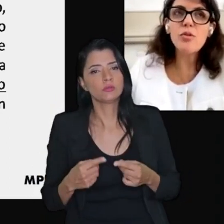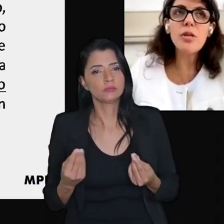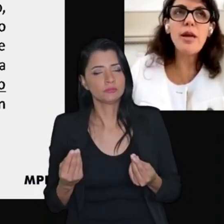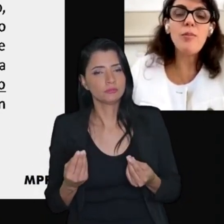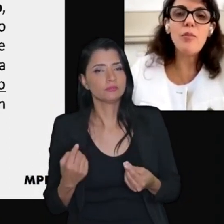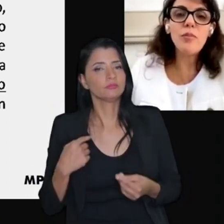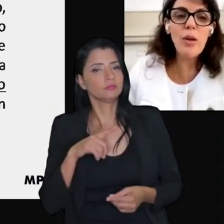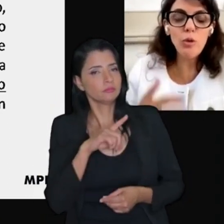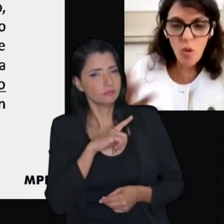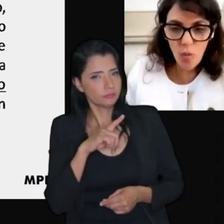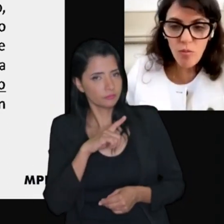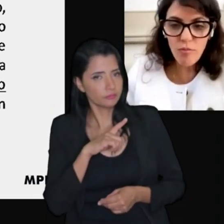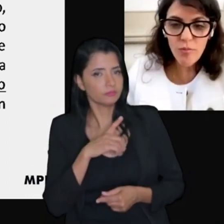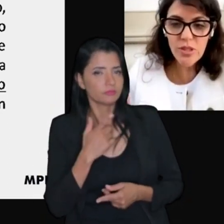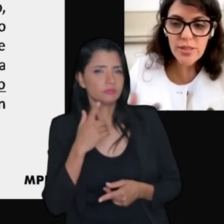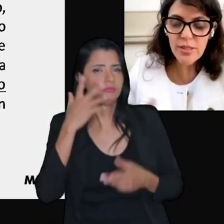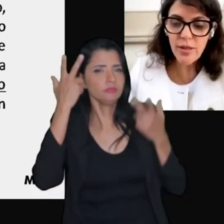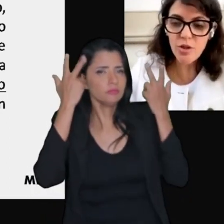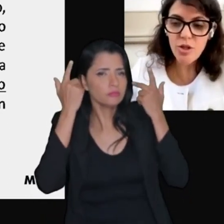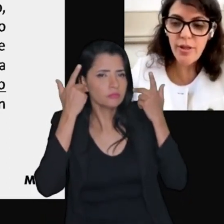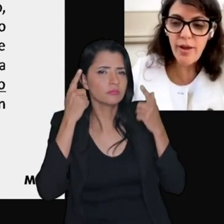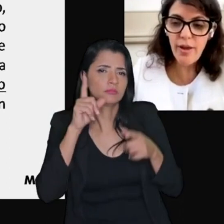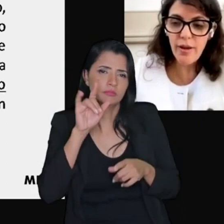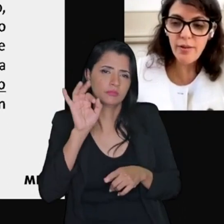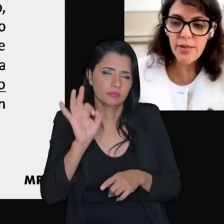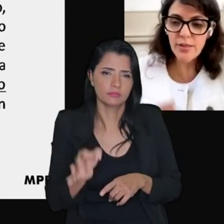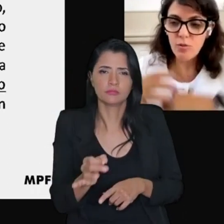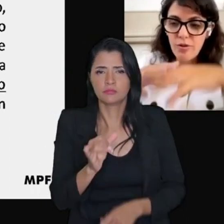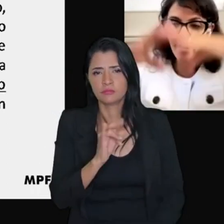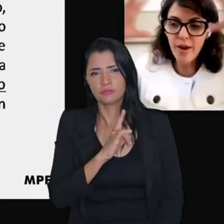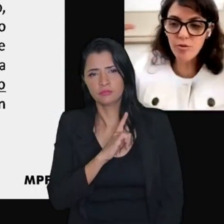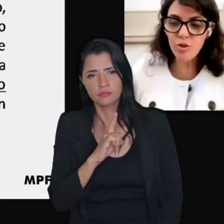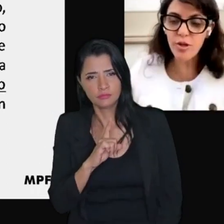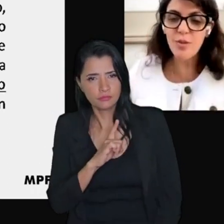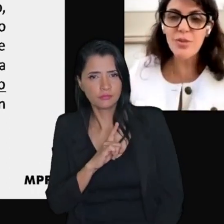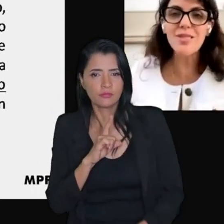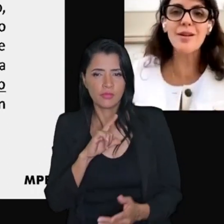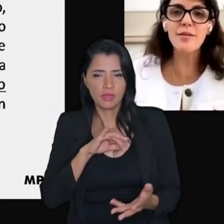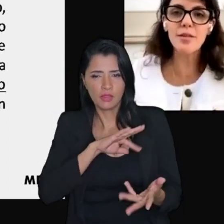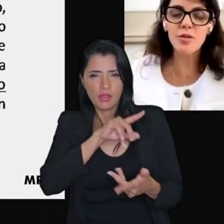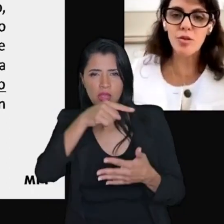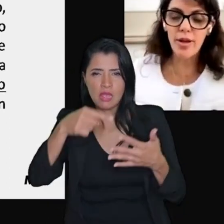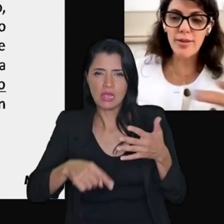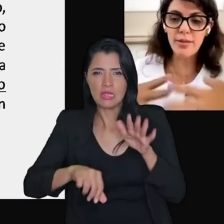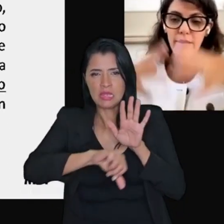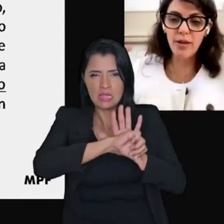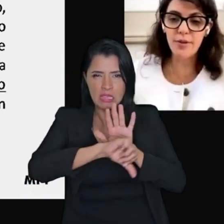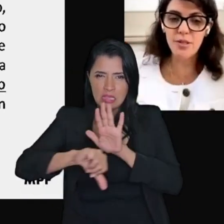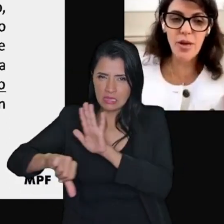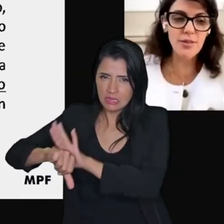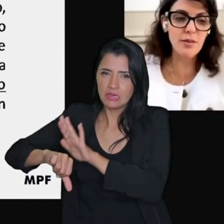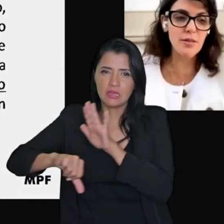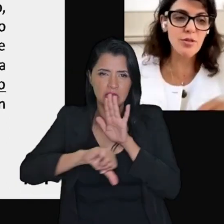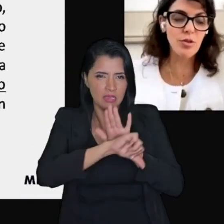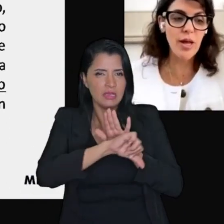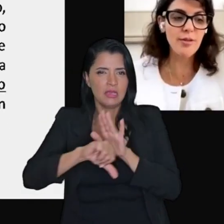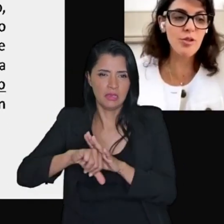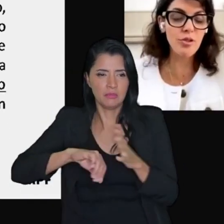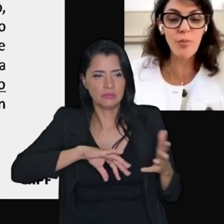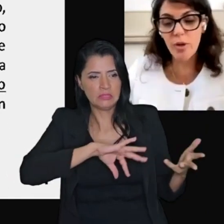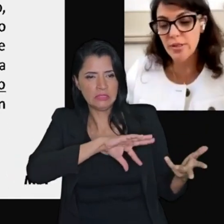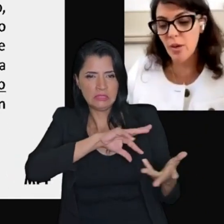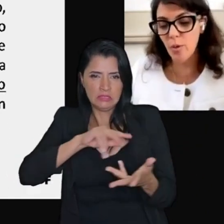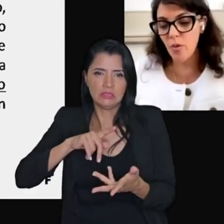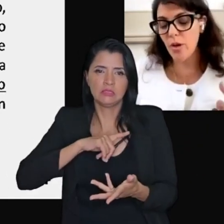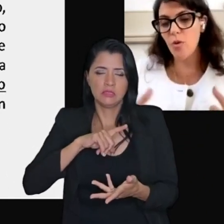Nós temos, é muito comum, vamos dizer assim, a gente ter nesse universo de crimes transnacionais, cada vez mais transnacionais,